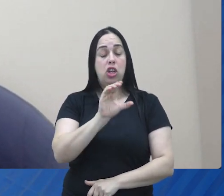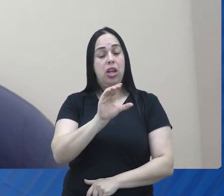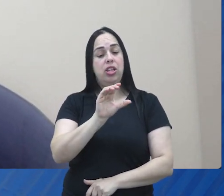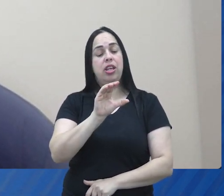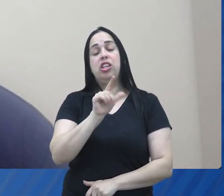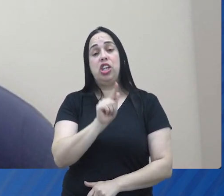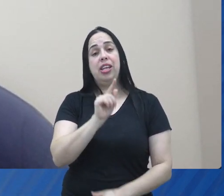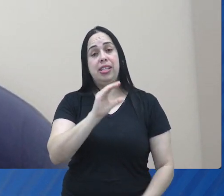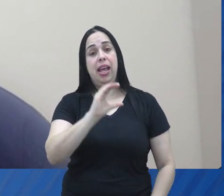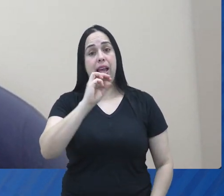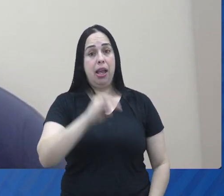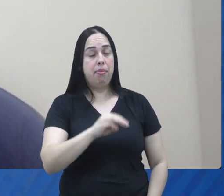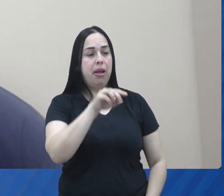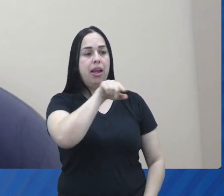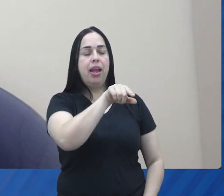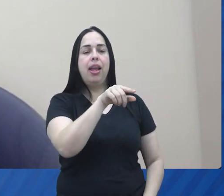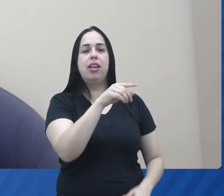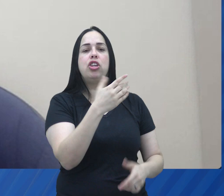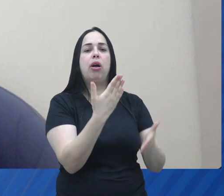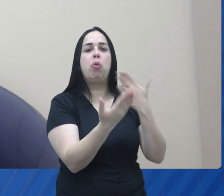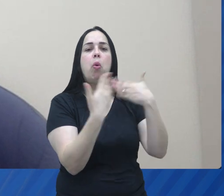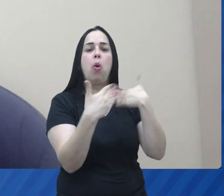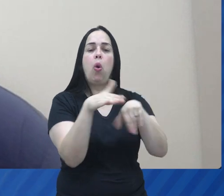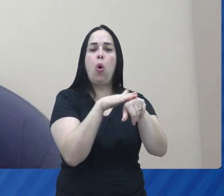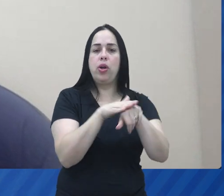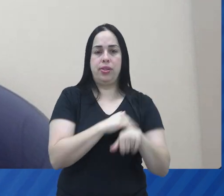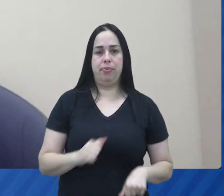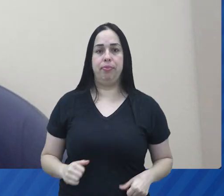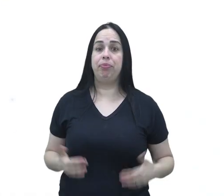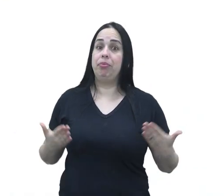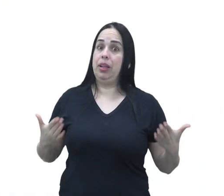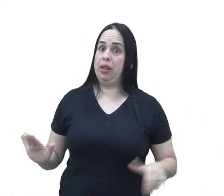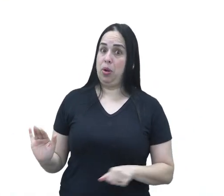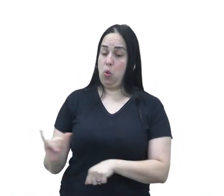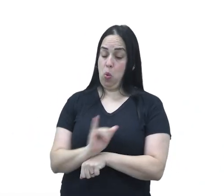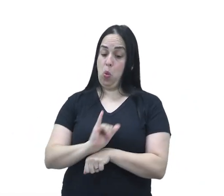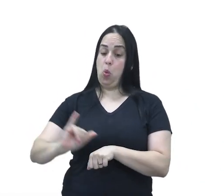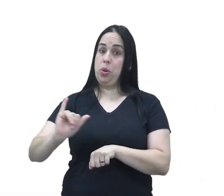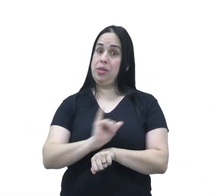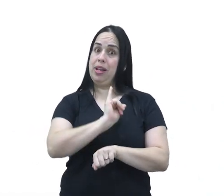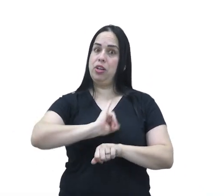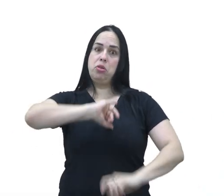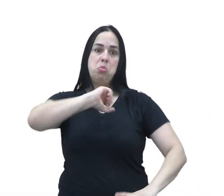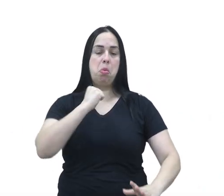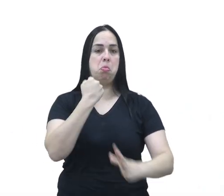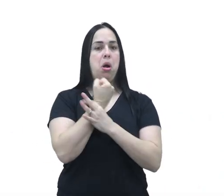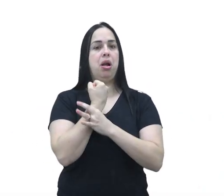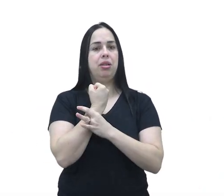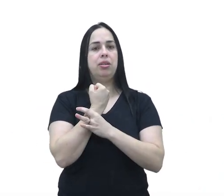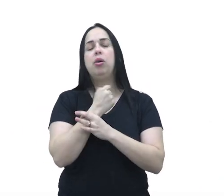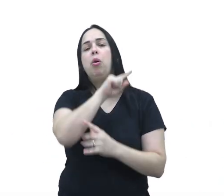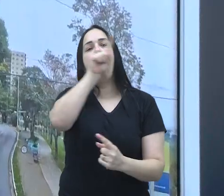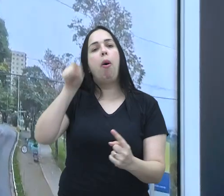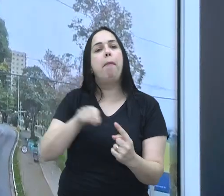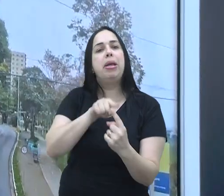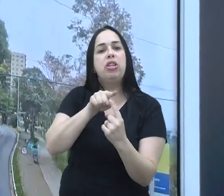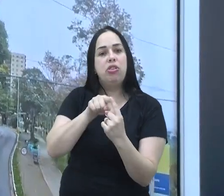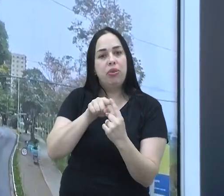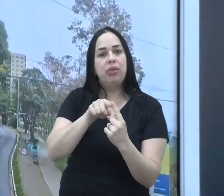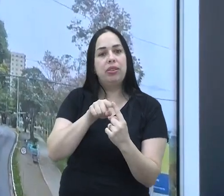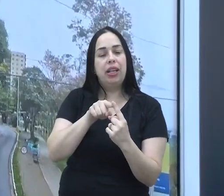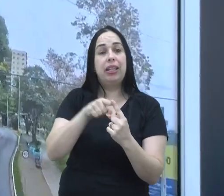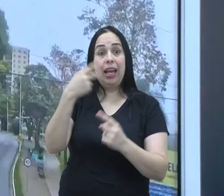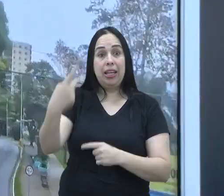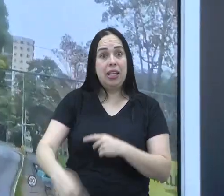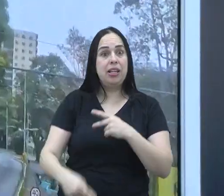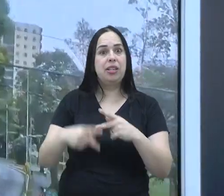Guarda Municipal também, ele já dialoga com a pessoa. Com mais ferramentas de proteção aos moradores, o objetivo